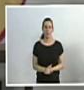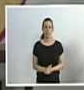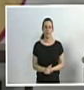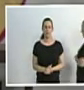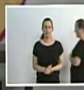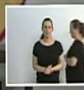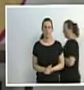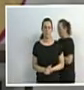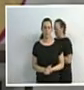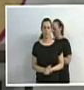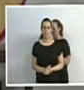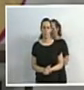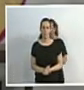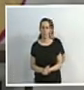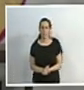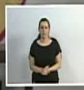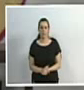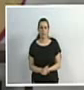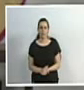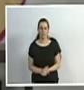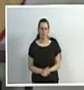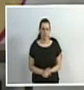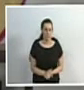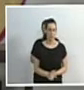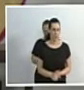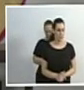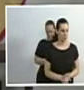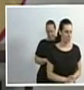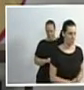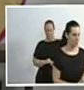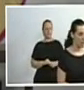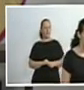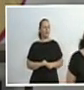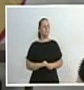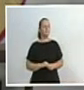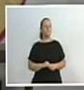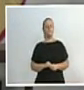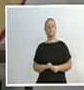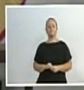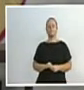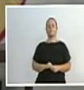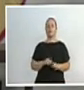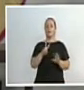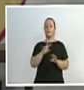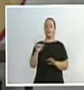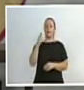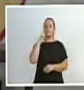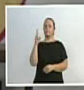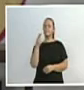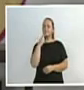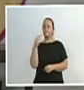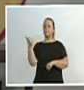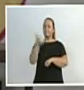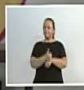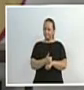Marco Antônio Van Roves é uma notícia excelente, né, de que vai assumir a Helenice Luqueta,